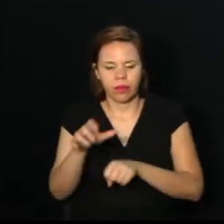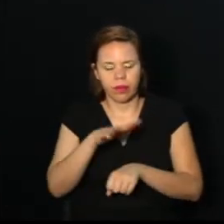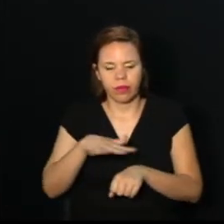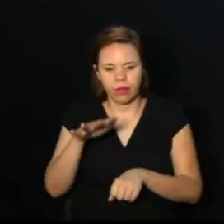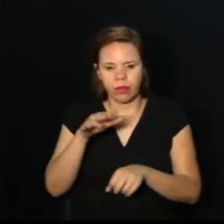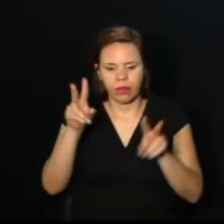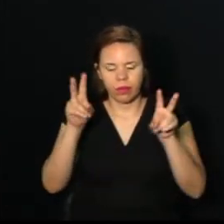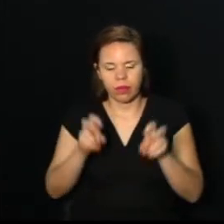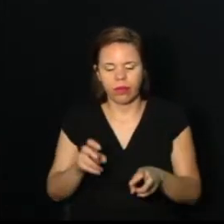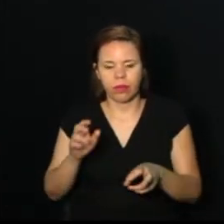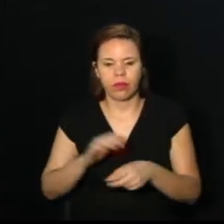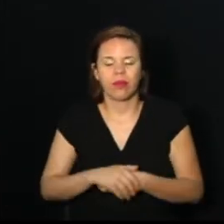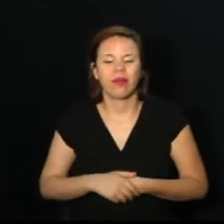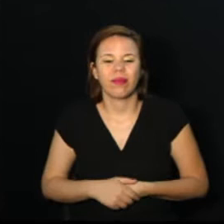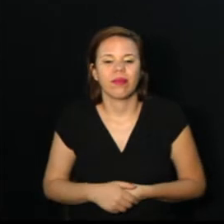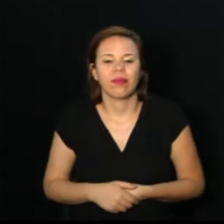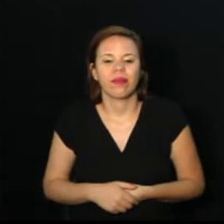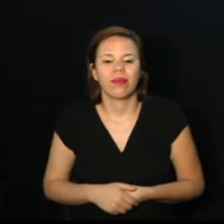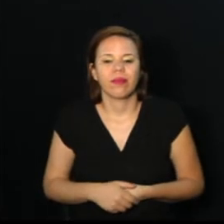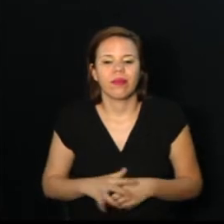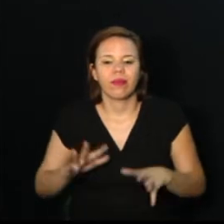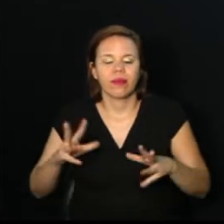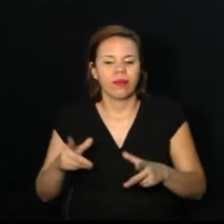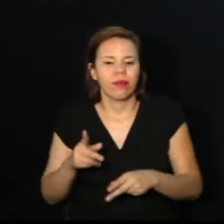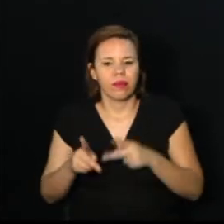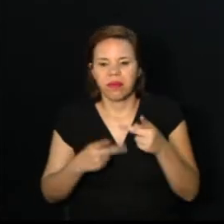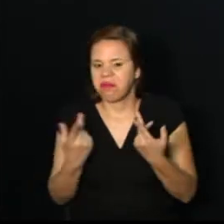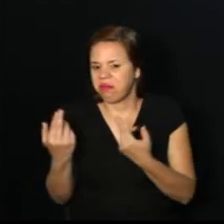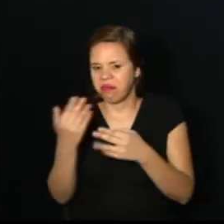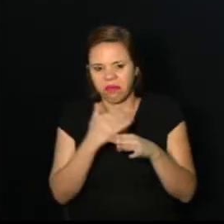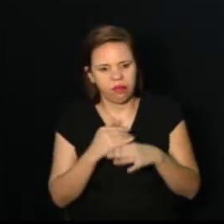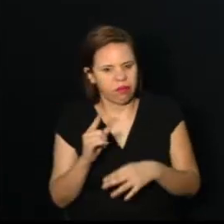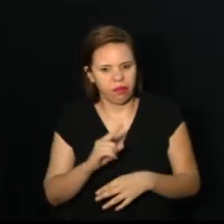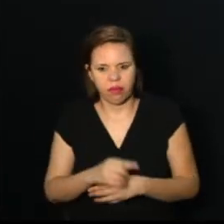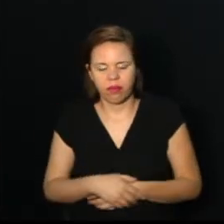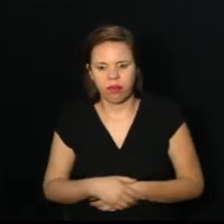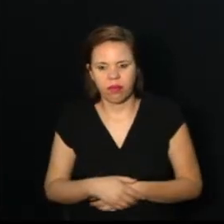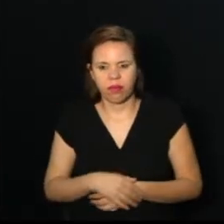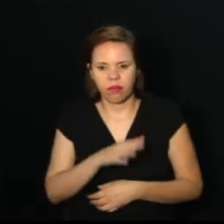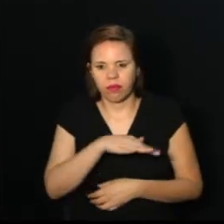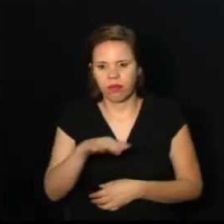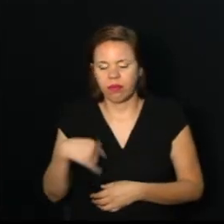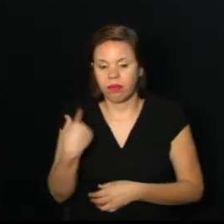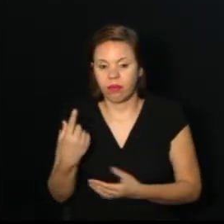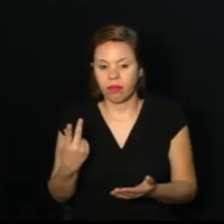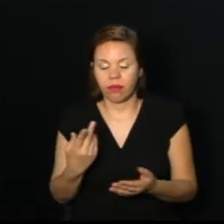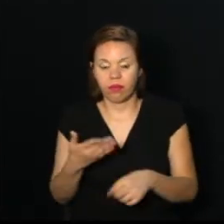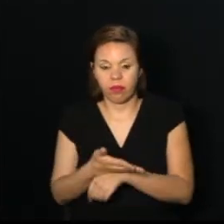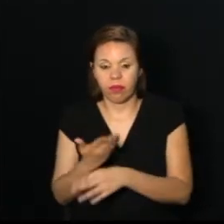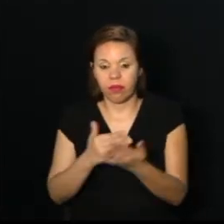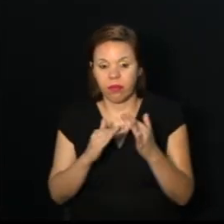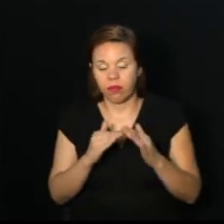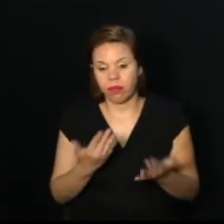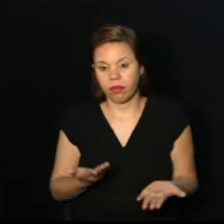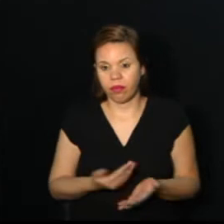do assunto. Então, nem todo mundo é igual. E criança, quando entra na